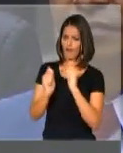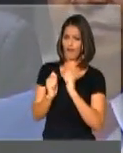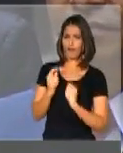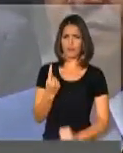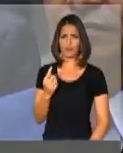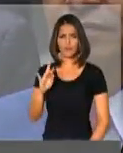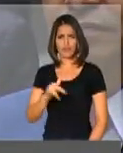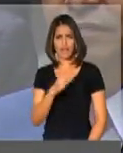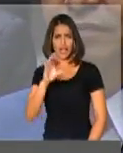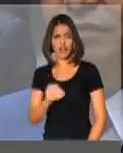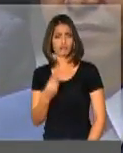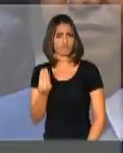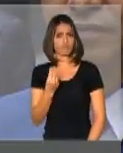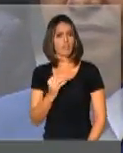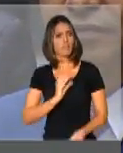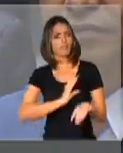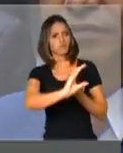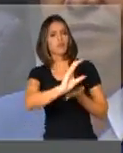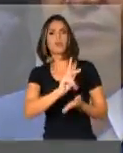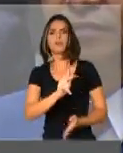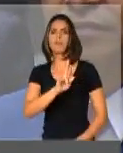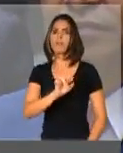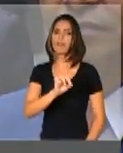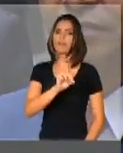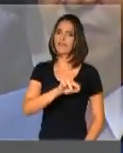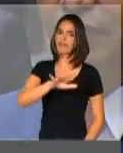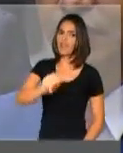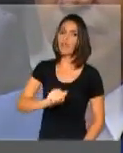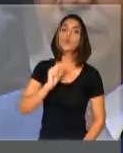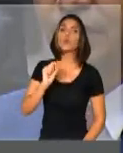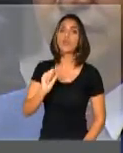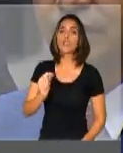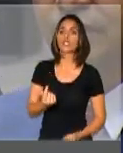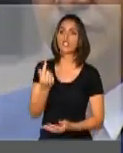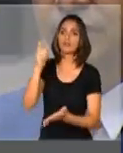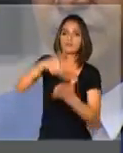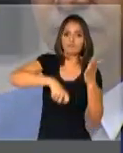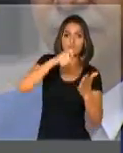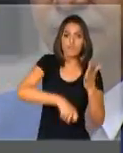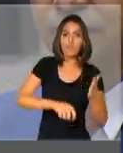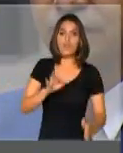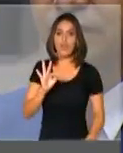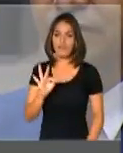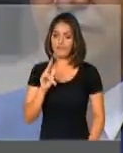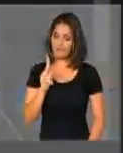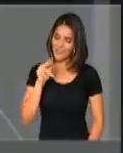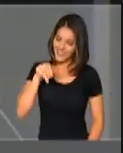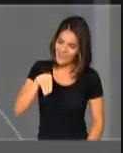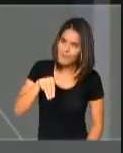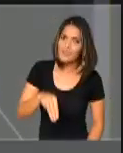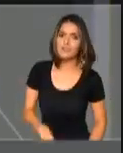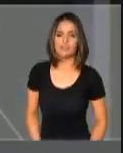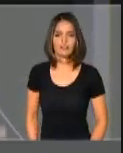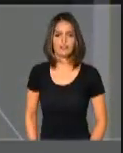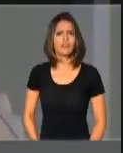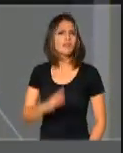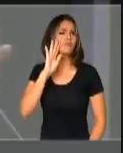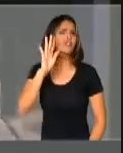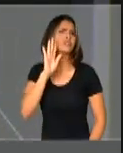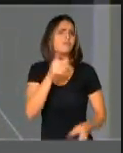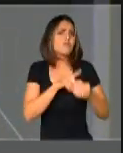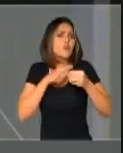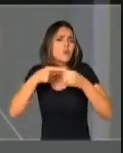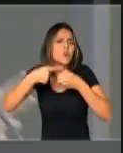desses municípios, repito, entra mais dinheiro da Previdência do que dinheiro do próprio FPM. Imagine só como